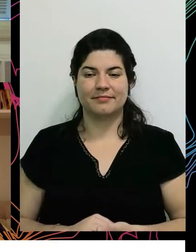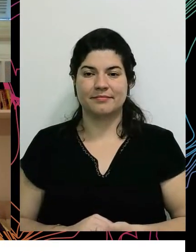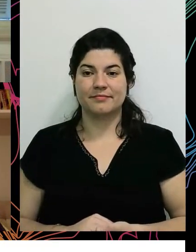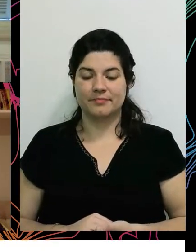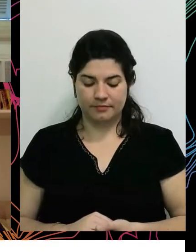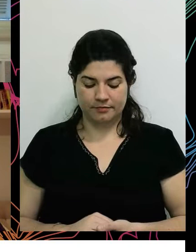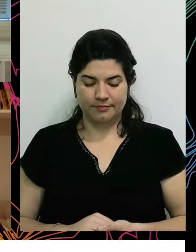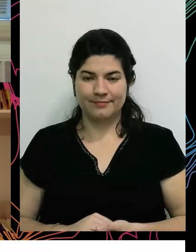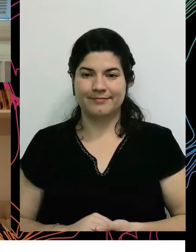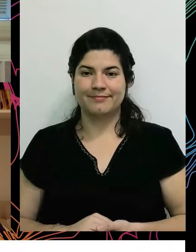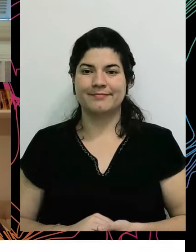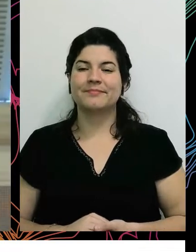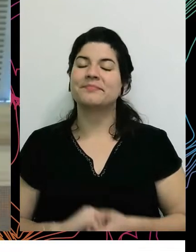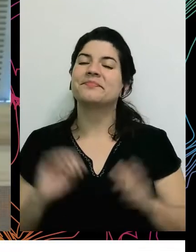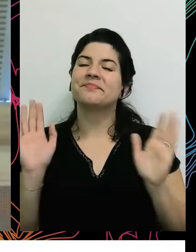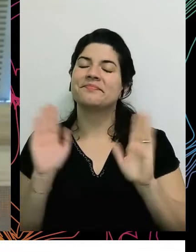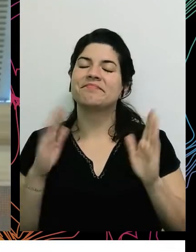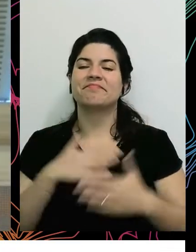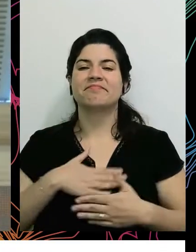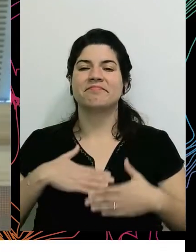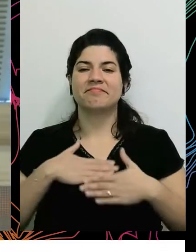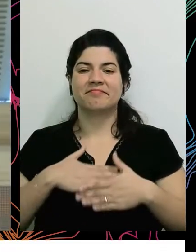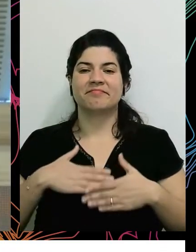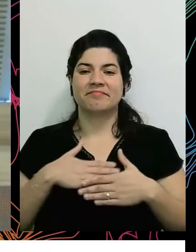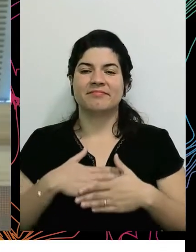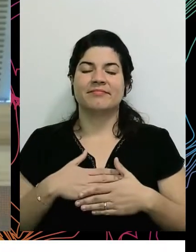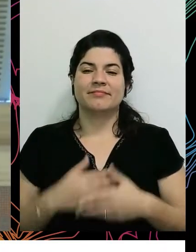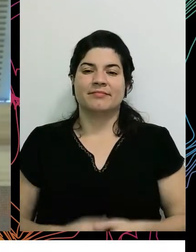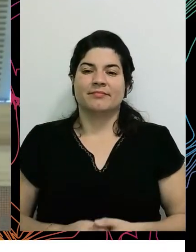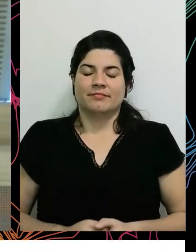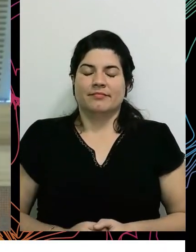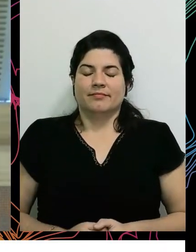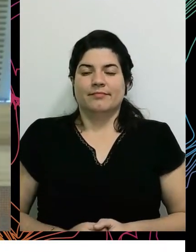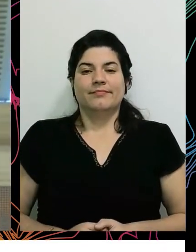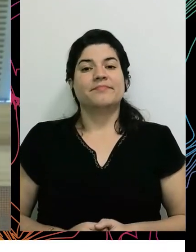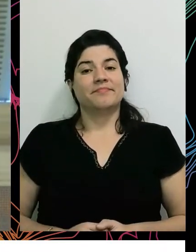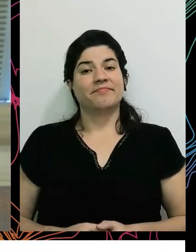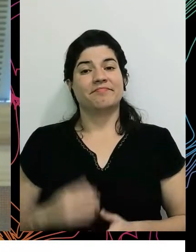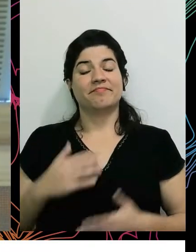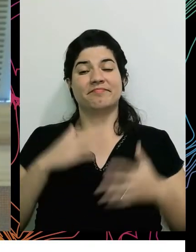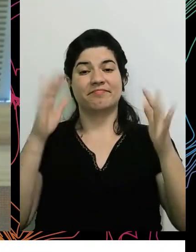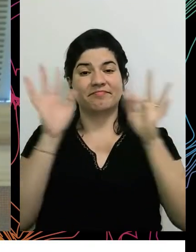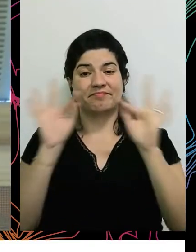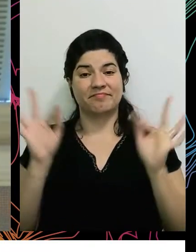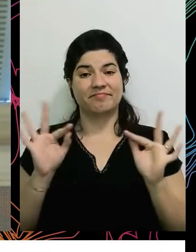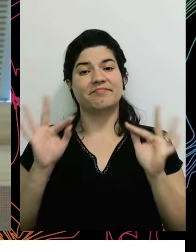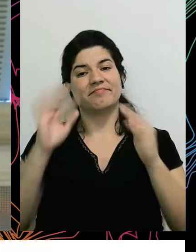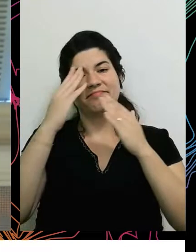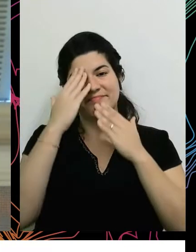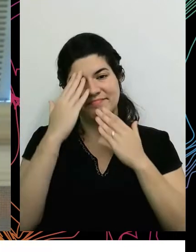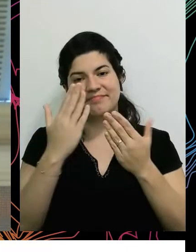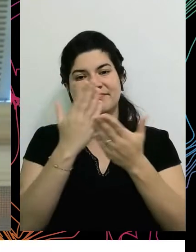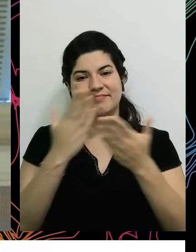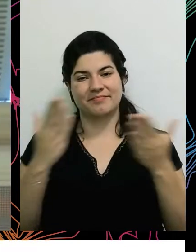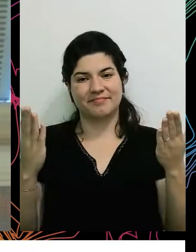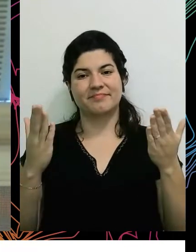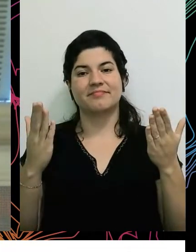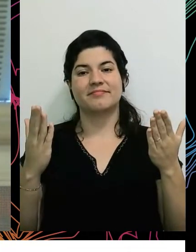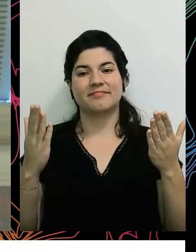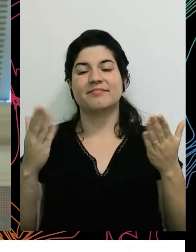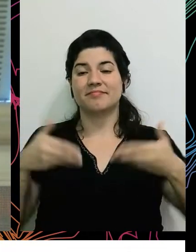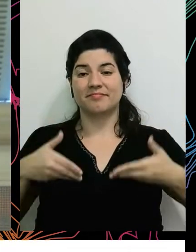Oi, queridas, muito prazer estar aqui, muito obrigada por ter sido